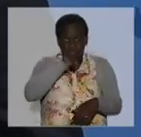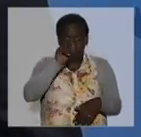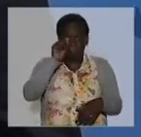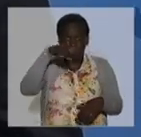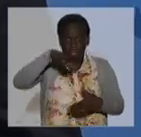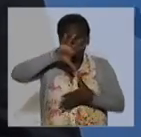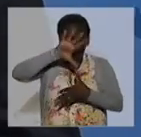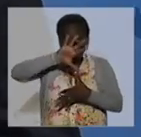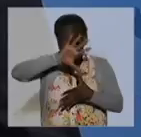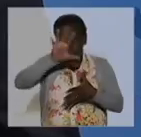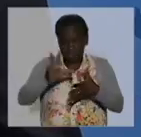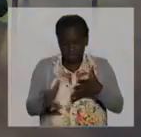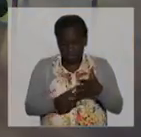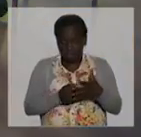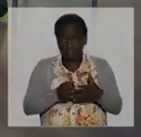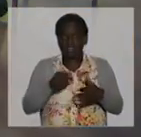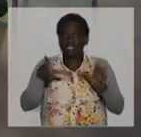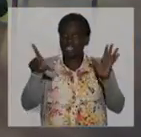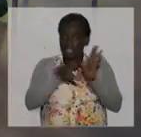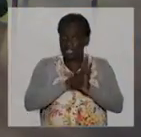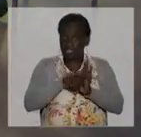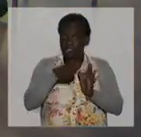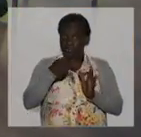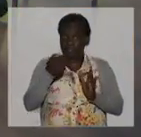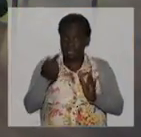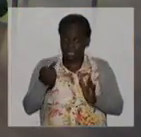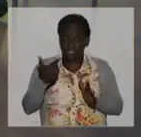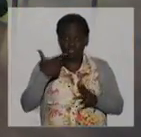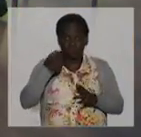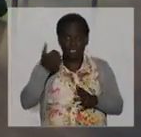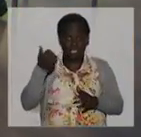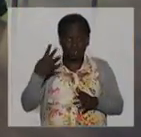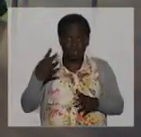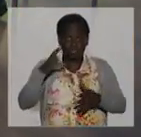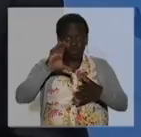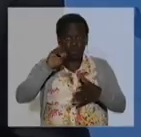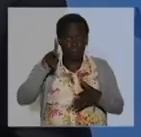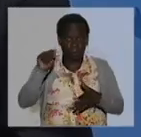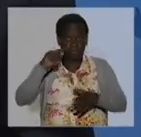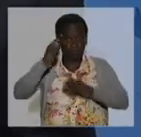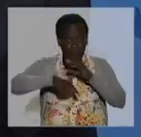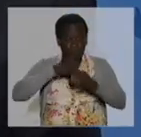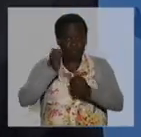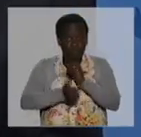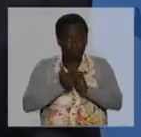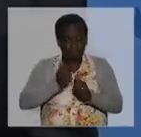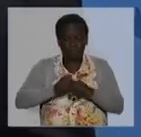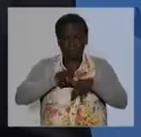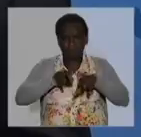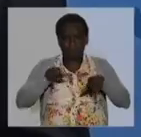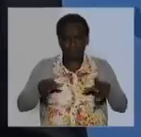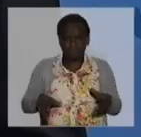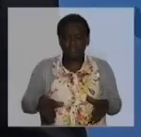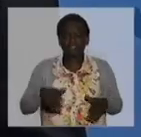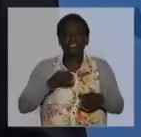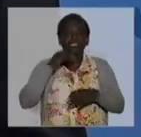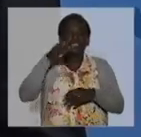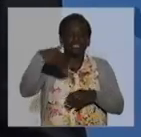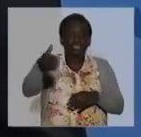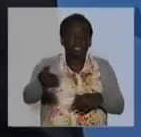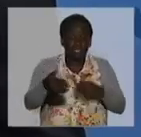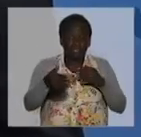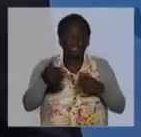Pan-Americanos. A sua lei é de 2007. Mundial de Futebol. Mundial de Futebol em 2014. Vários eventos. Em